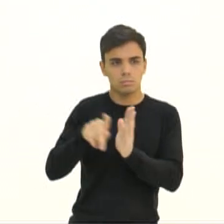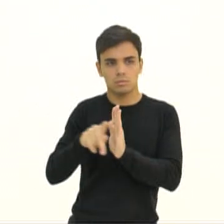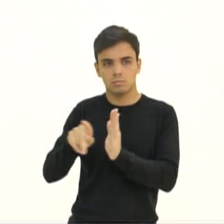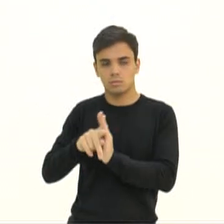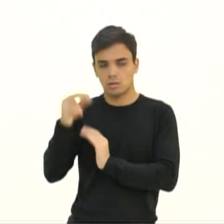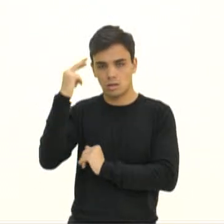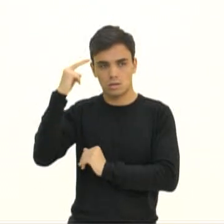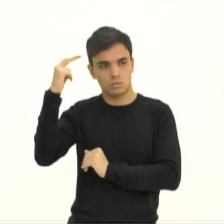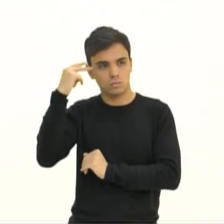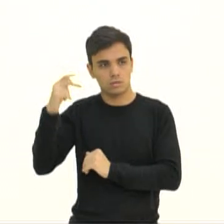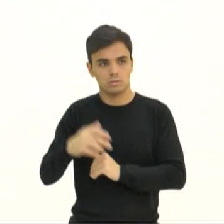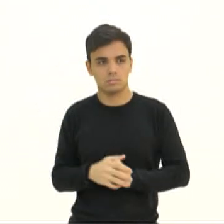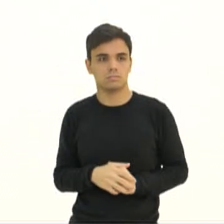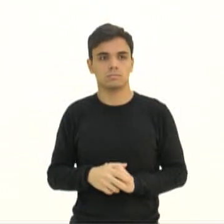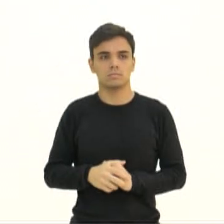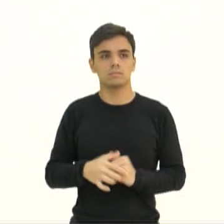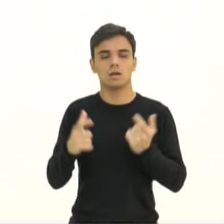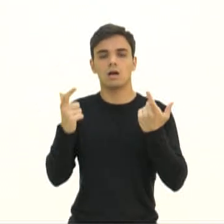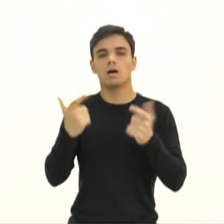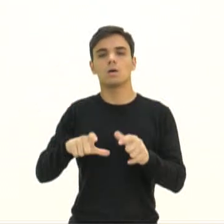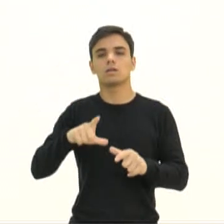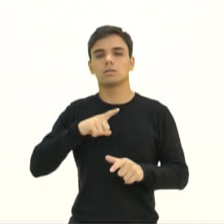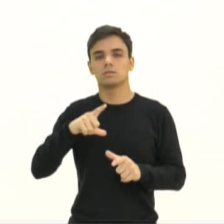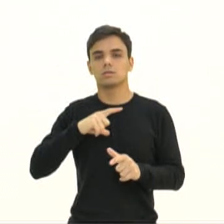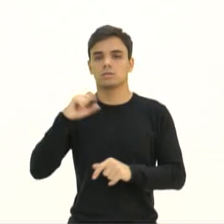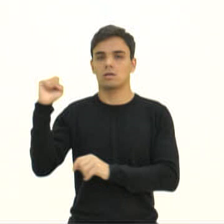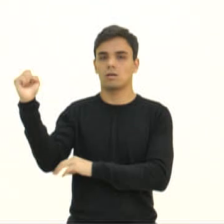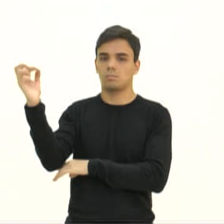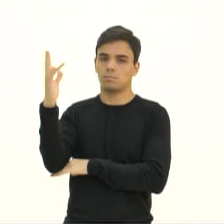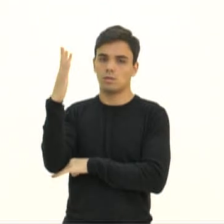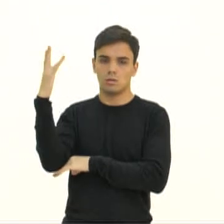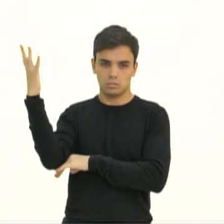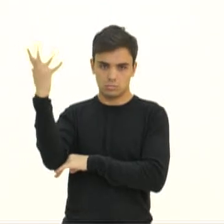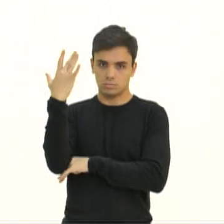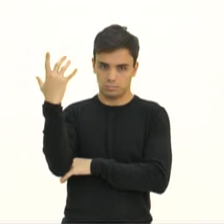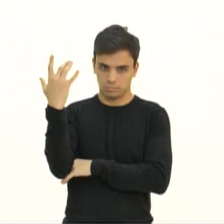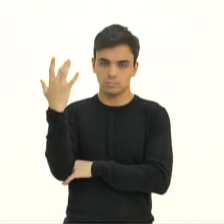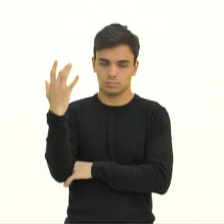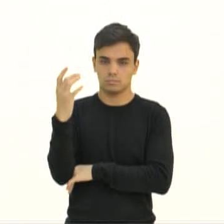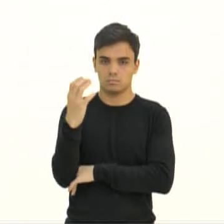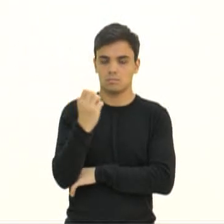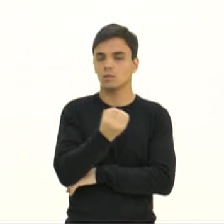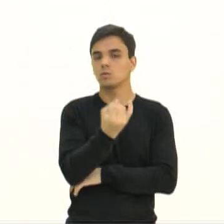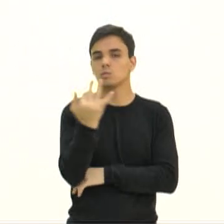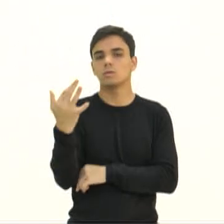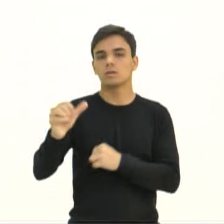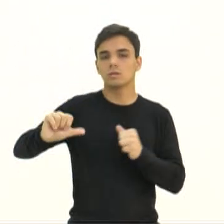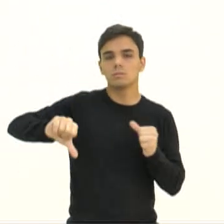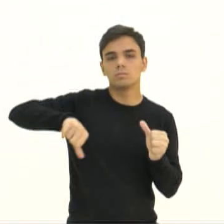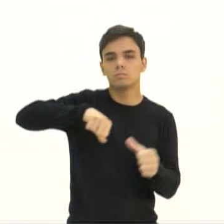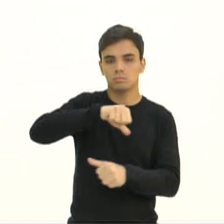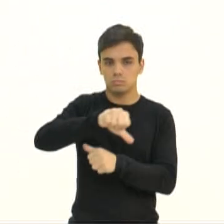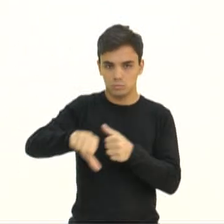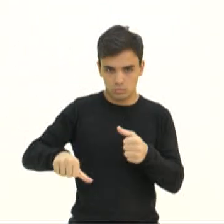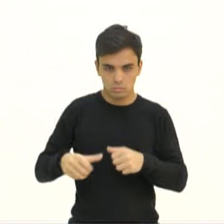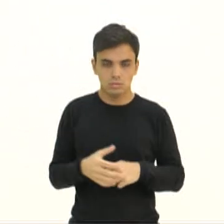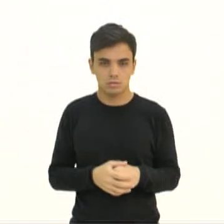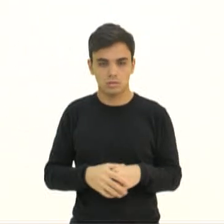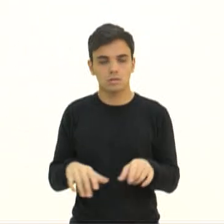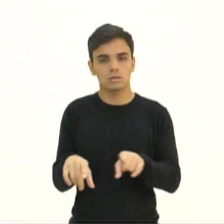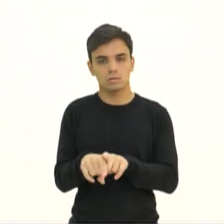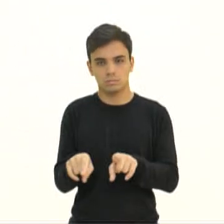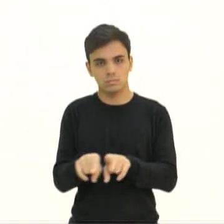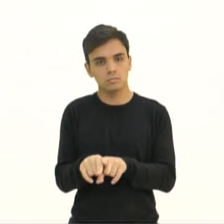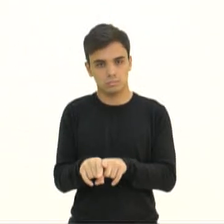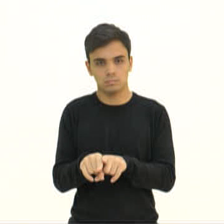ali, desta porção onde a gente tinha a floresta atlântica, o quanto ela vai se alterando ali e